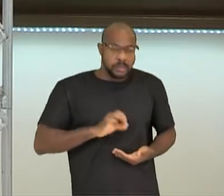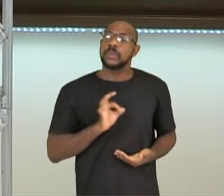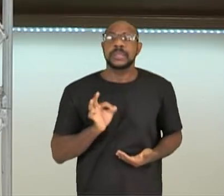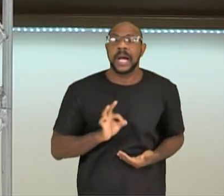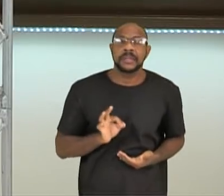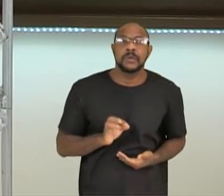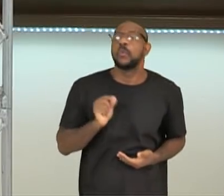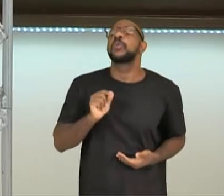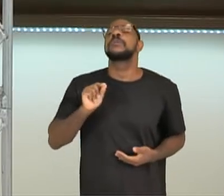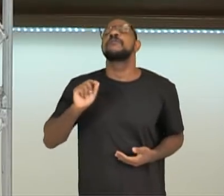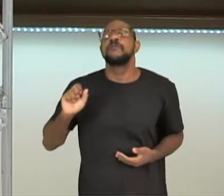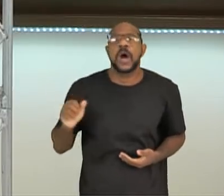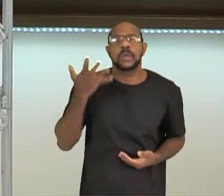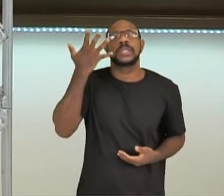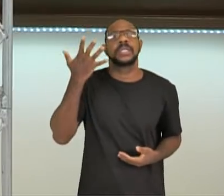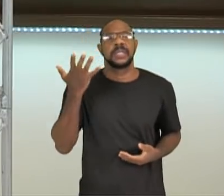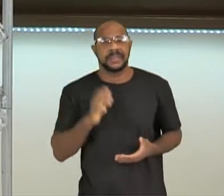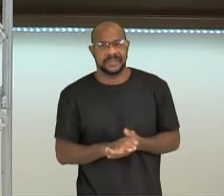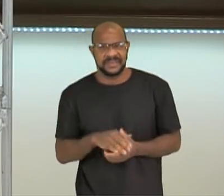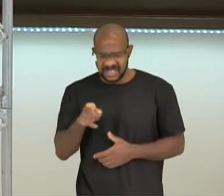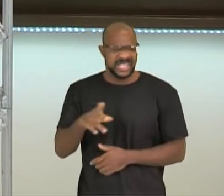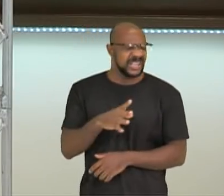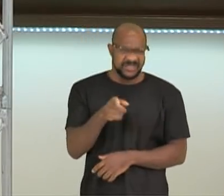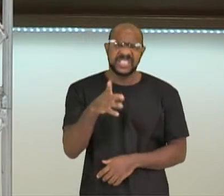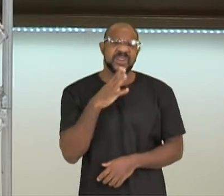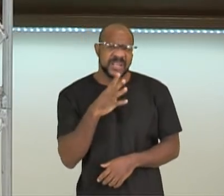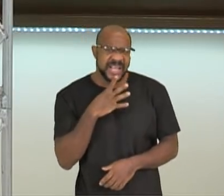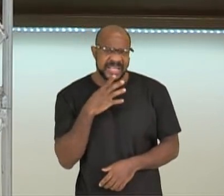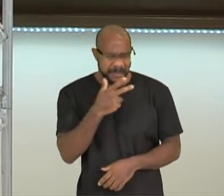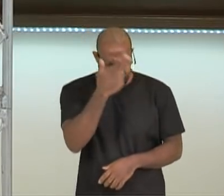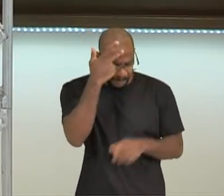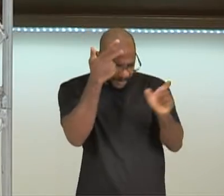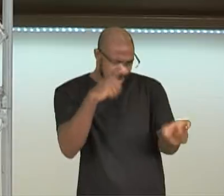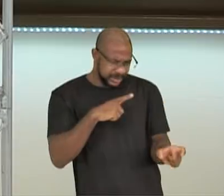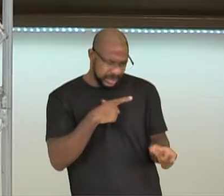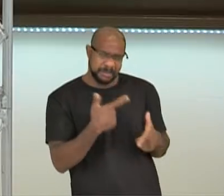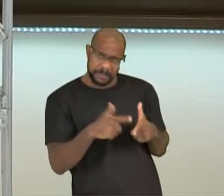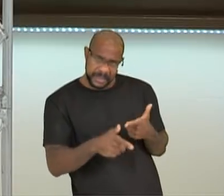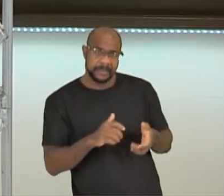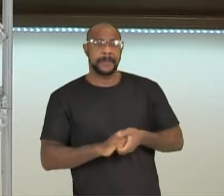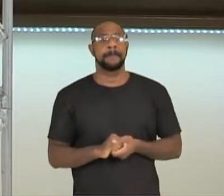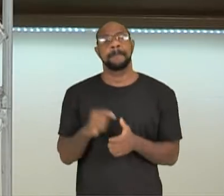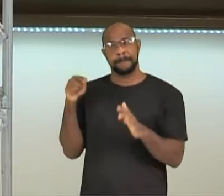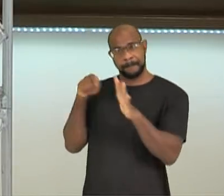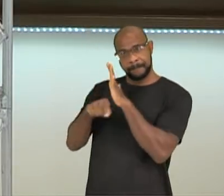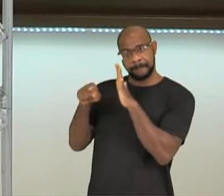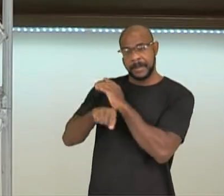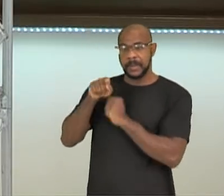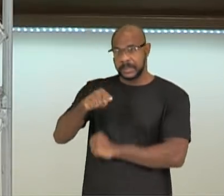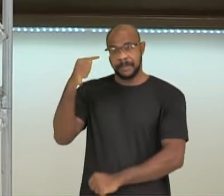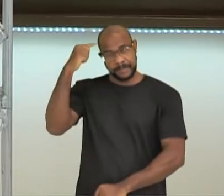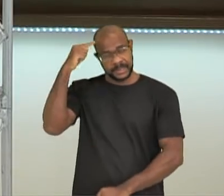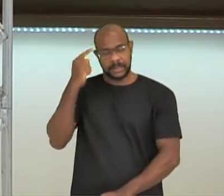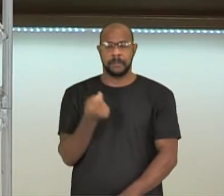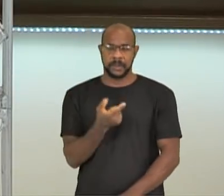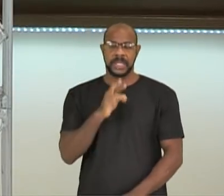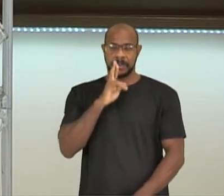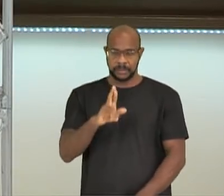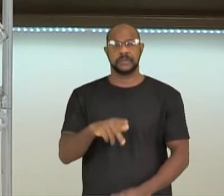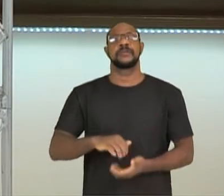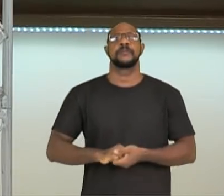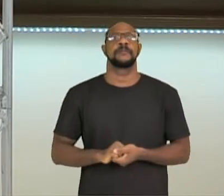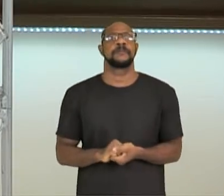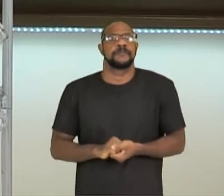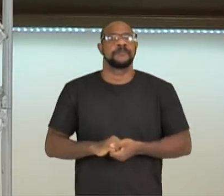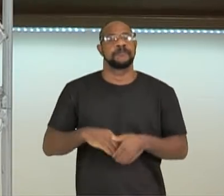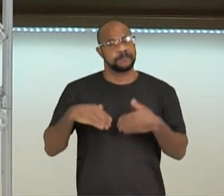já pensou sobre isso? Você conhece alguém que tem esse problema? Então temos aqui uma questão para você pensar um pouquinho, responder com